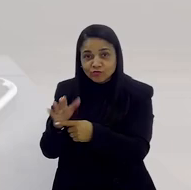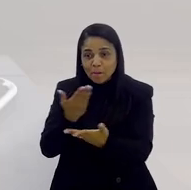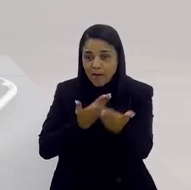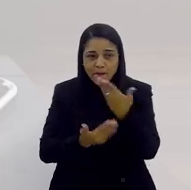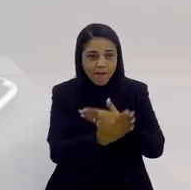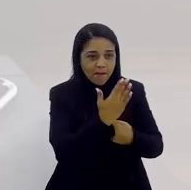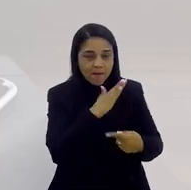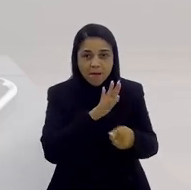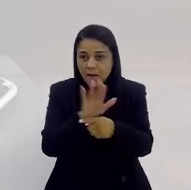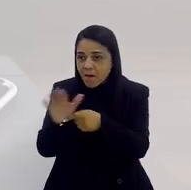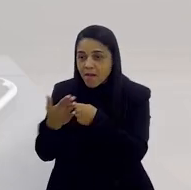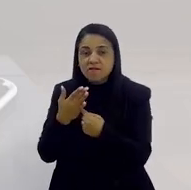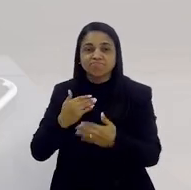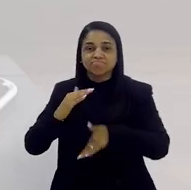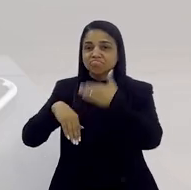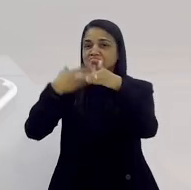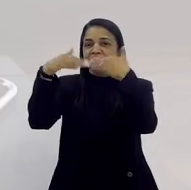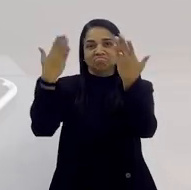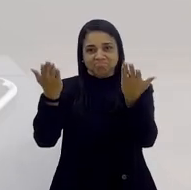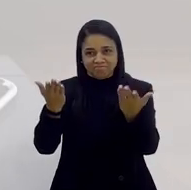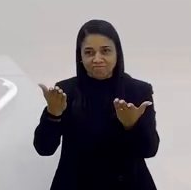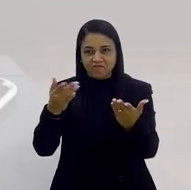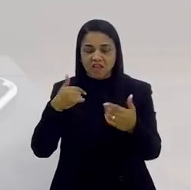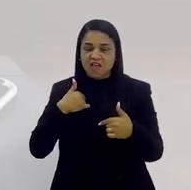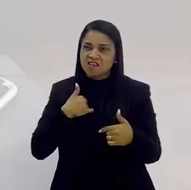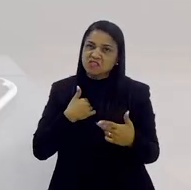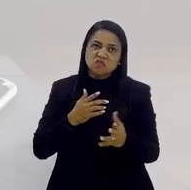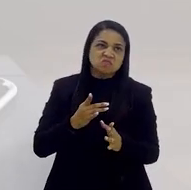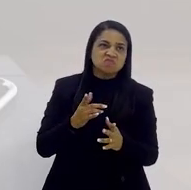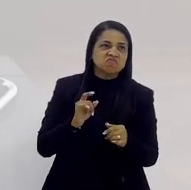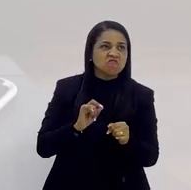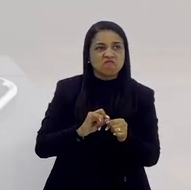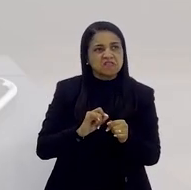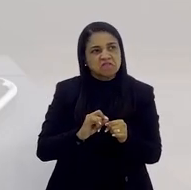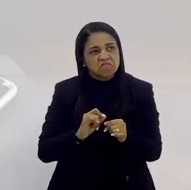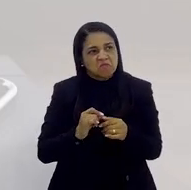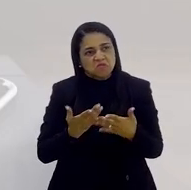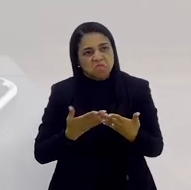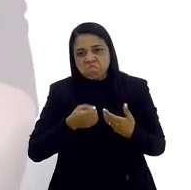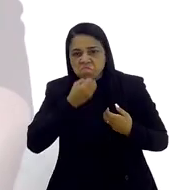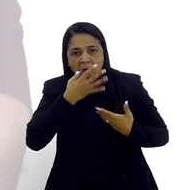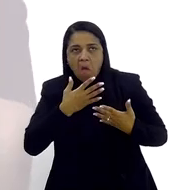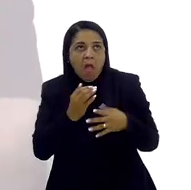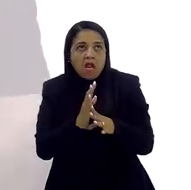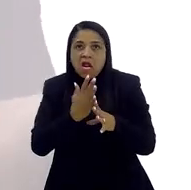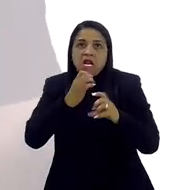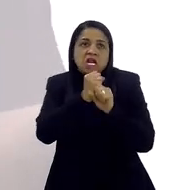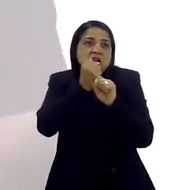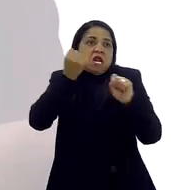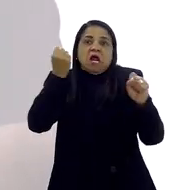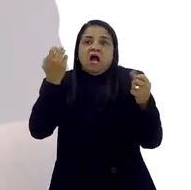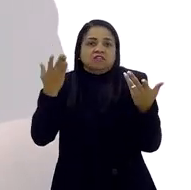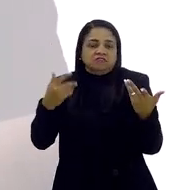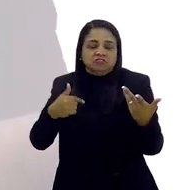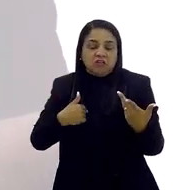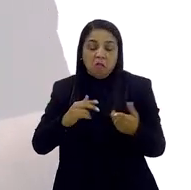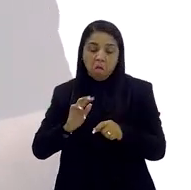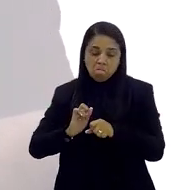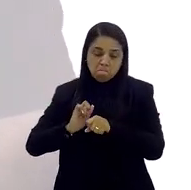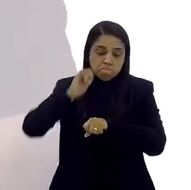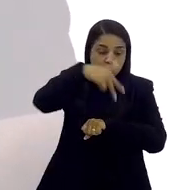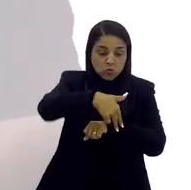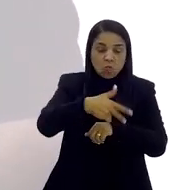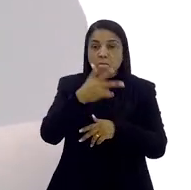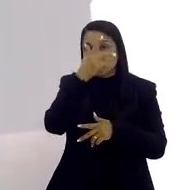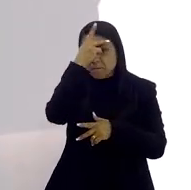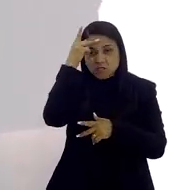isso ah se eu não vou fazer uma coisa grandiosa Então acho que eu não vou ajudar uma pessoa só então aí eu pulo aquela pessoa que tá